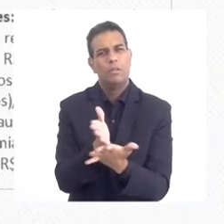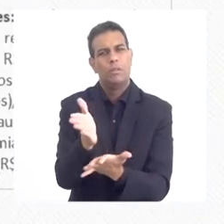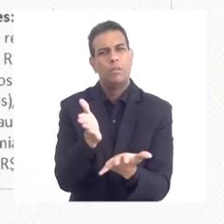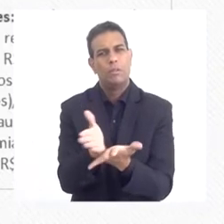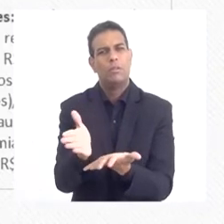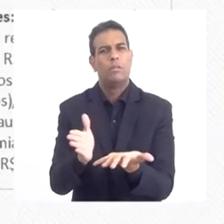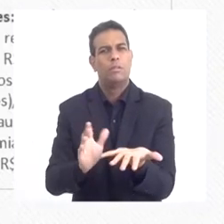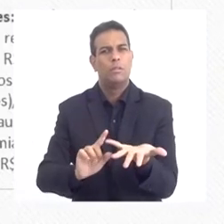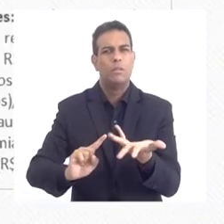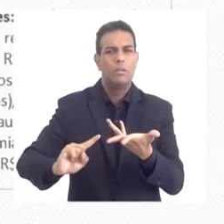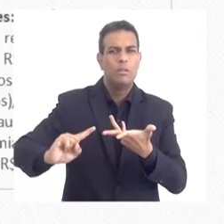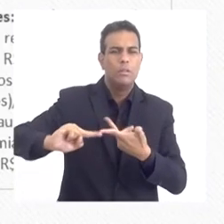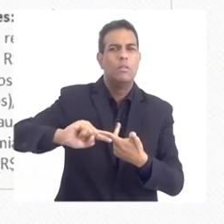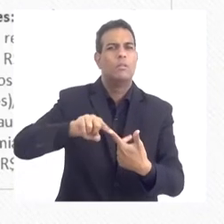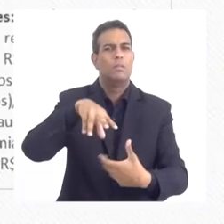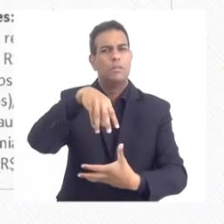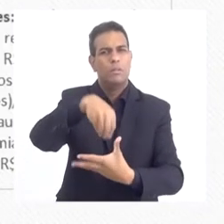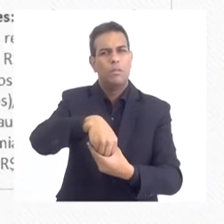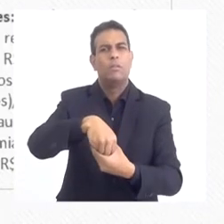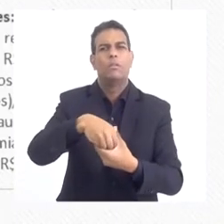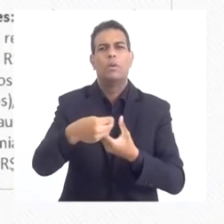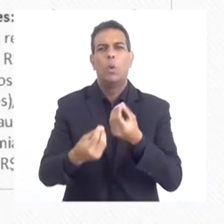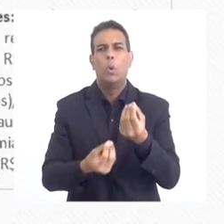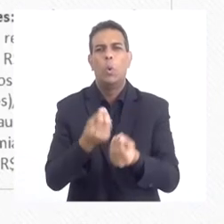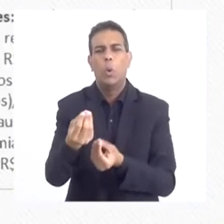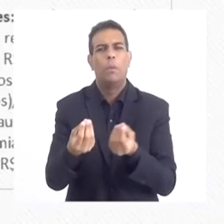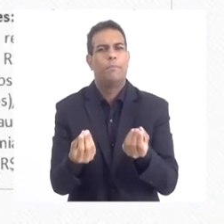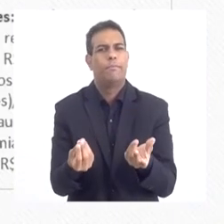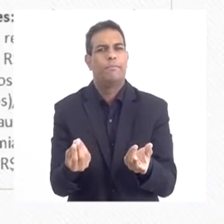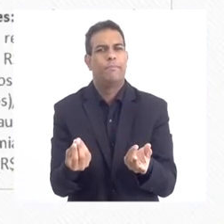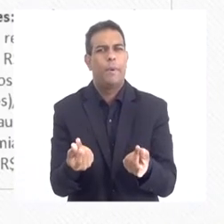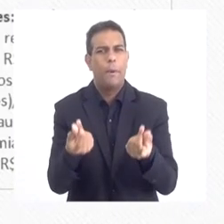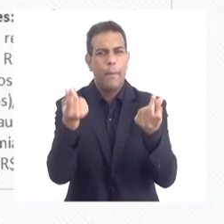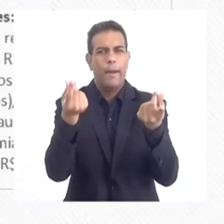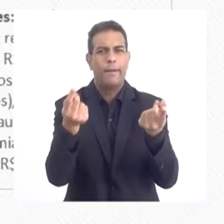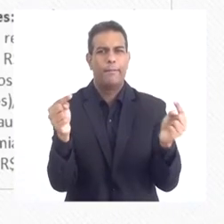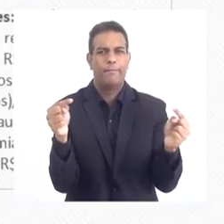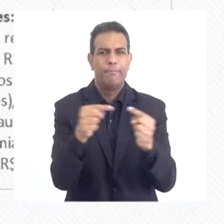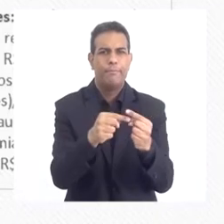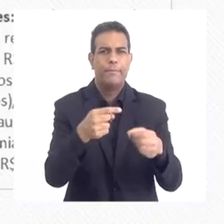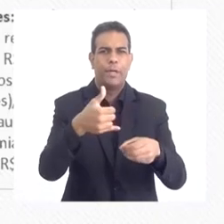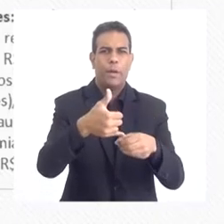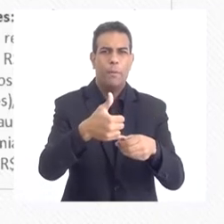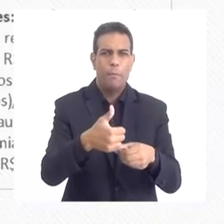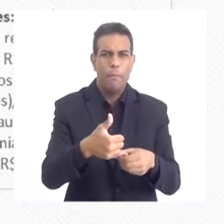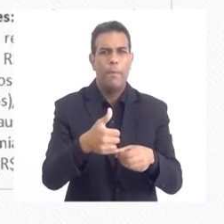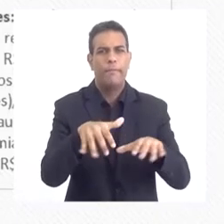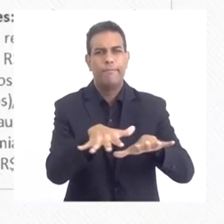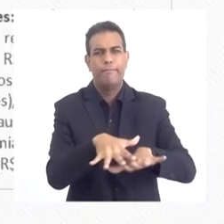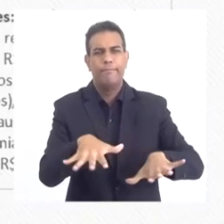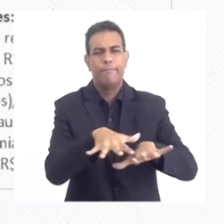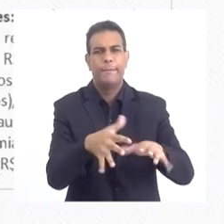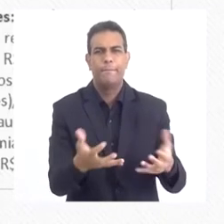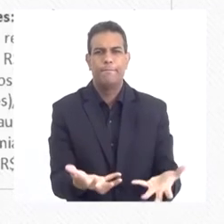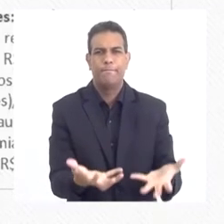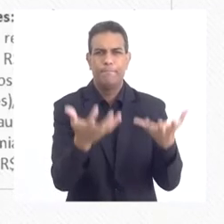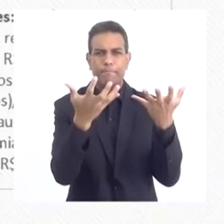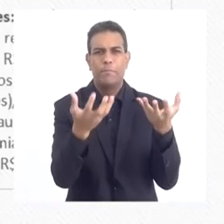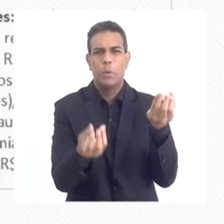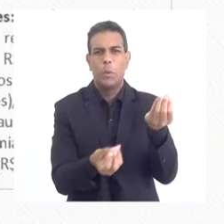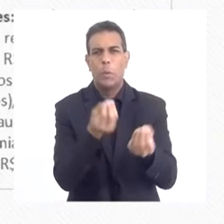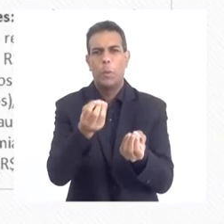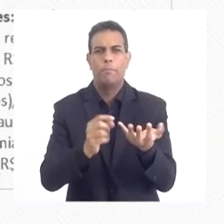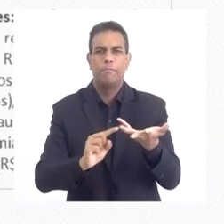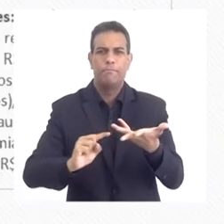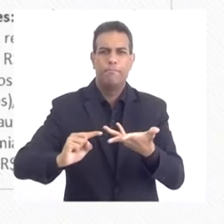também, por conta do aumento do preço da gasolina, do óleo diesel, também refletiu de alguma forma,